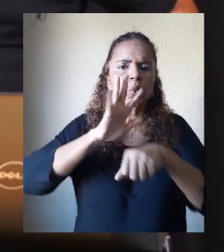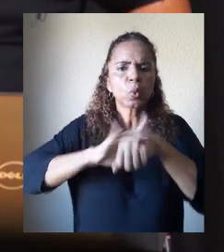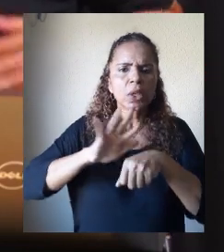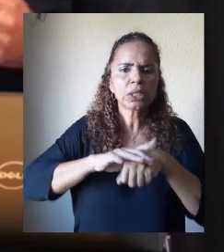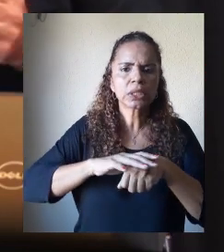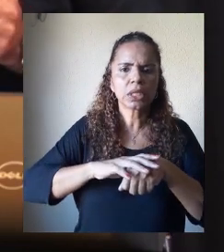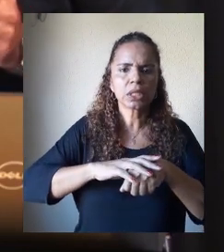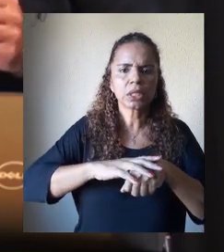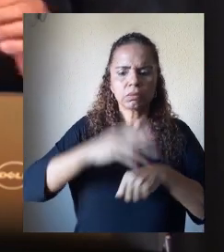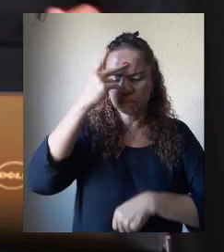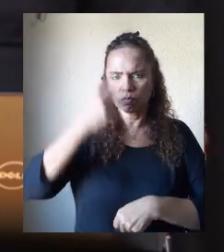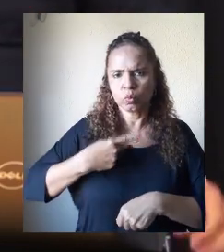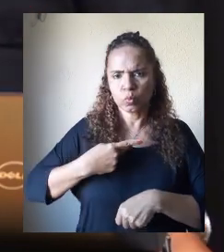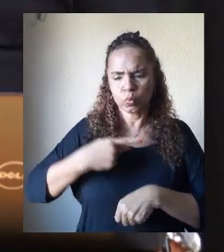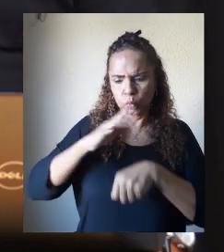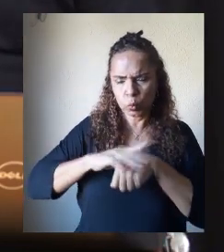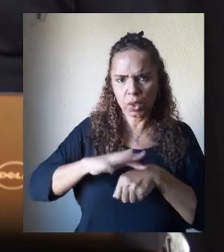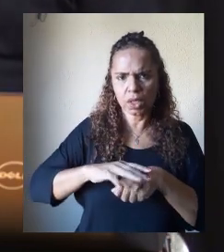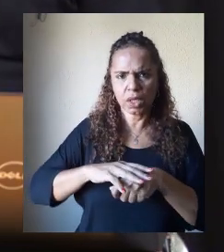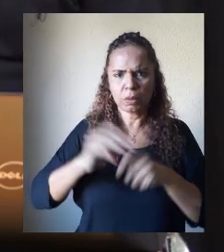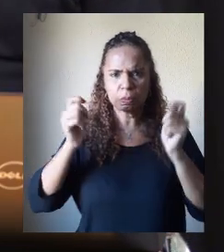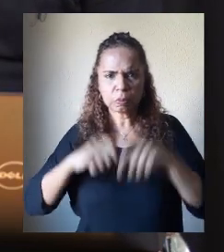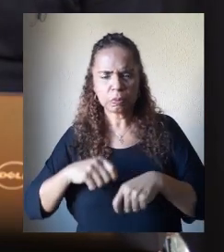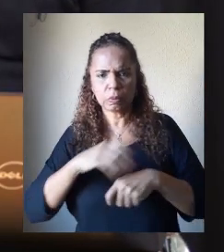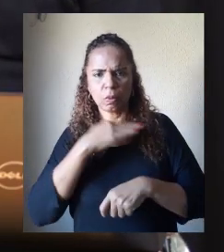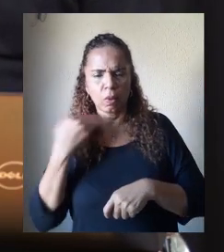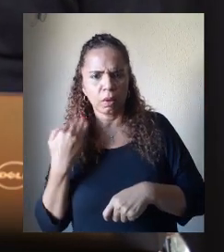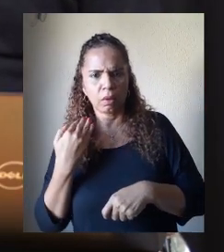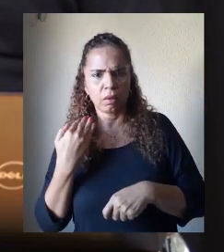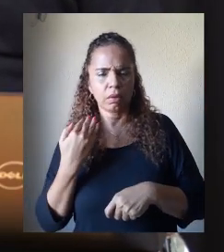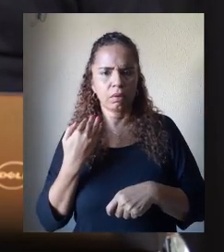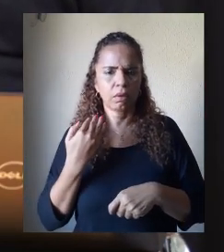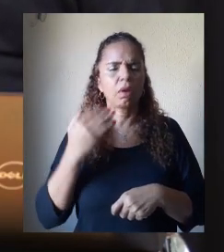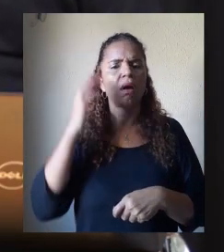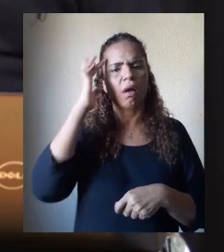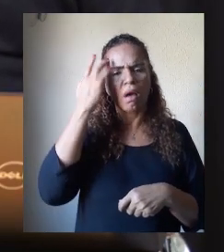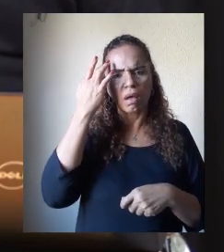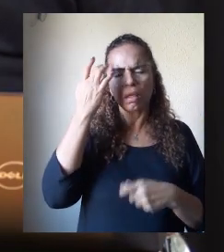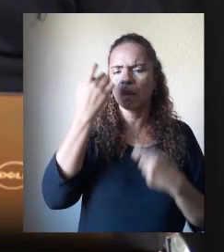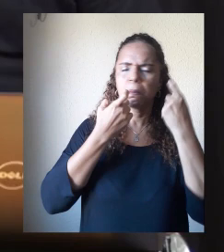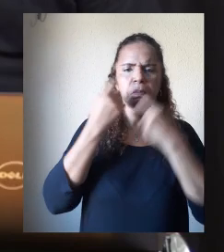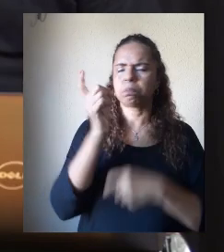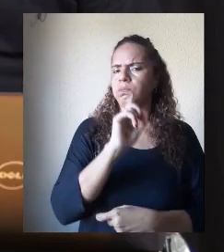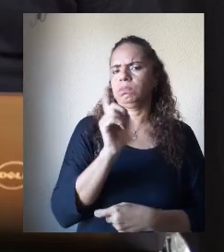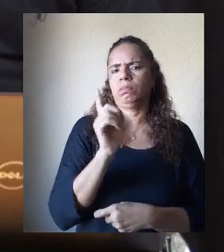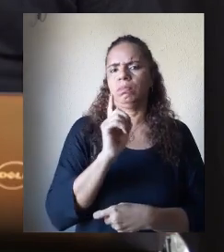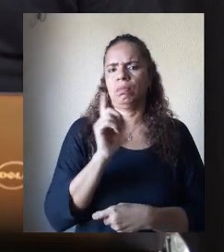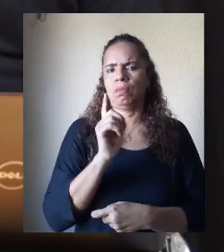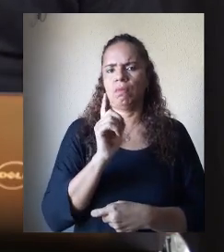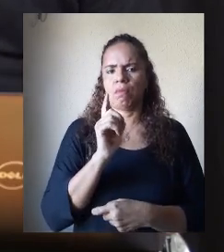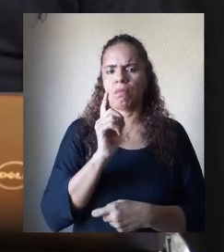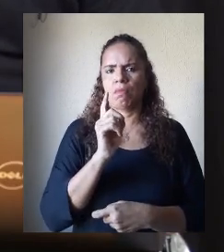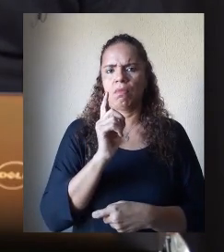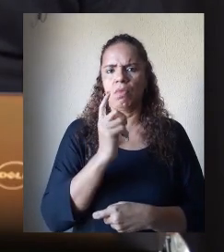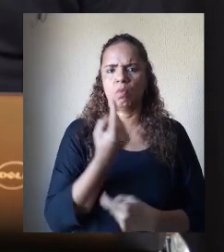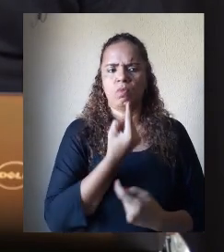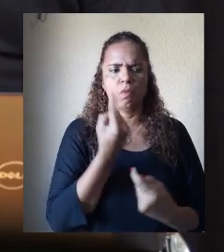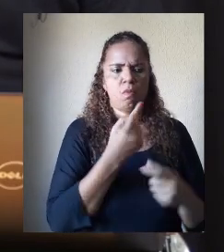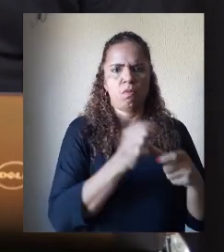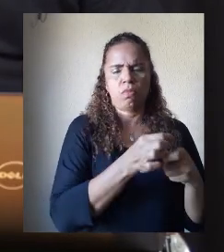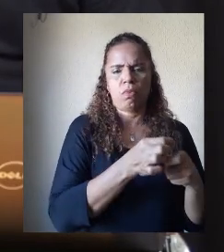resposta é não. Provavelmente a gente não teria que se preocupar tanto assim, né? Uma doença